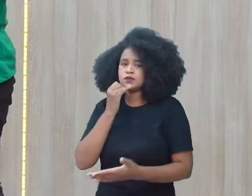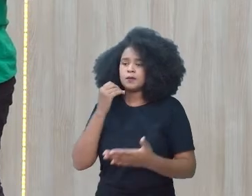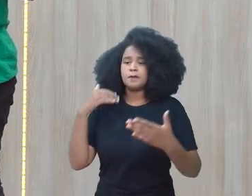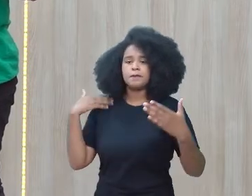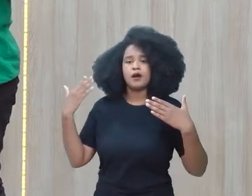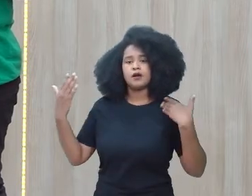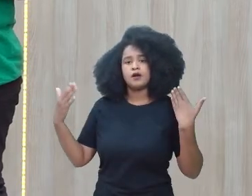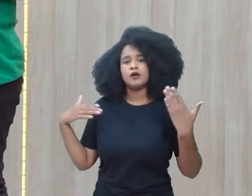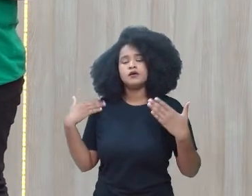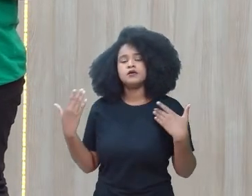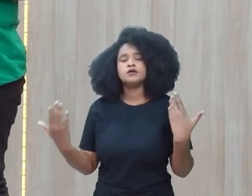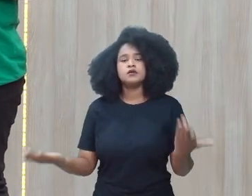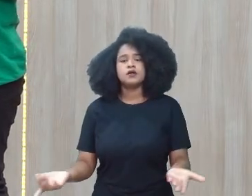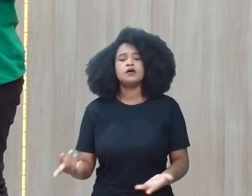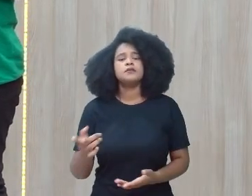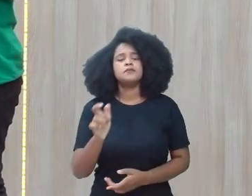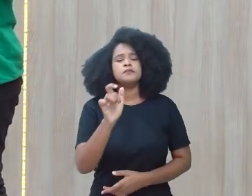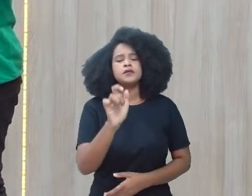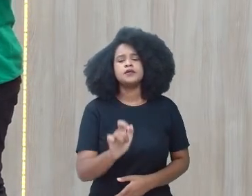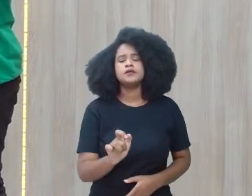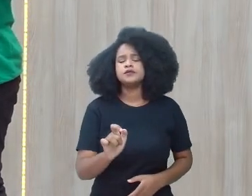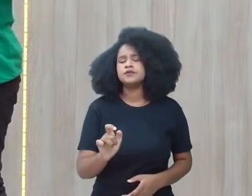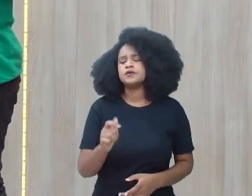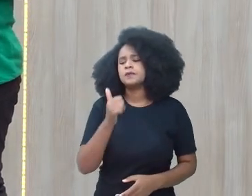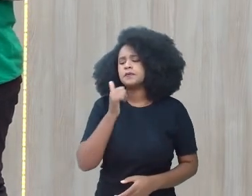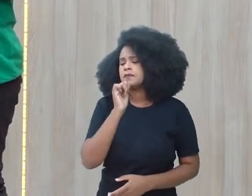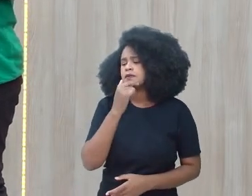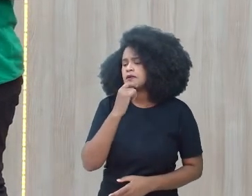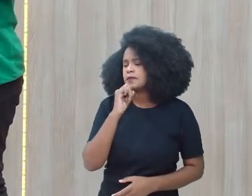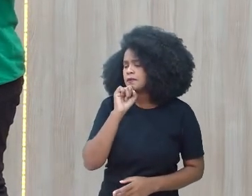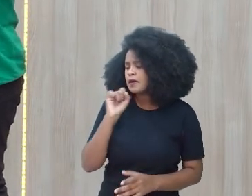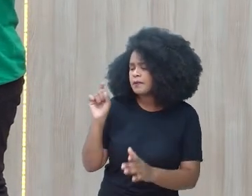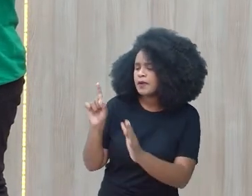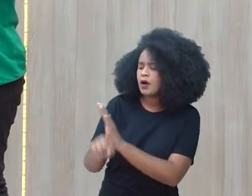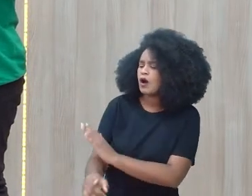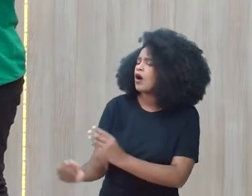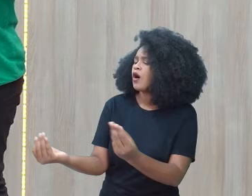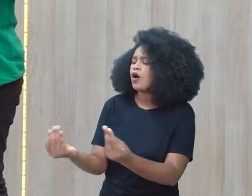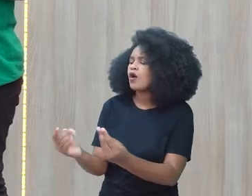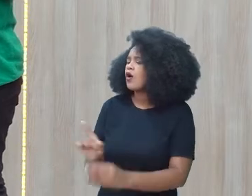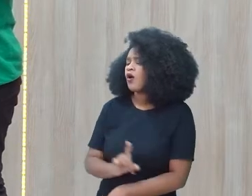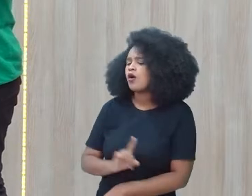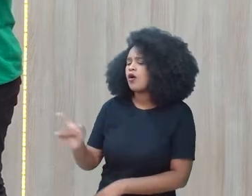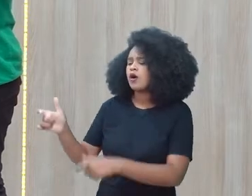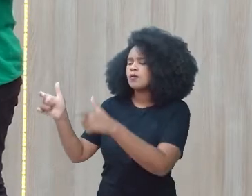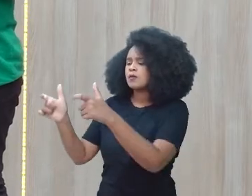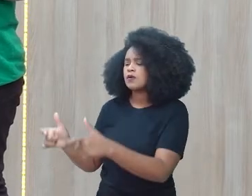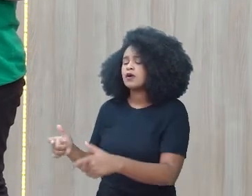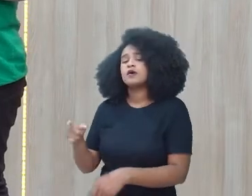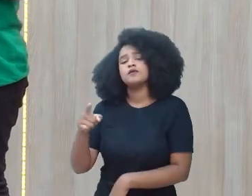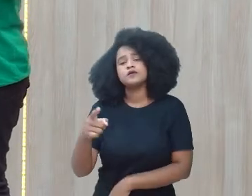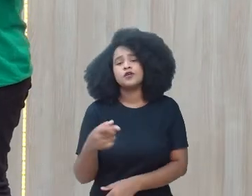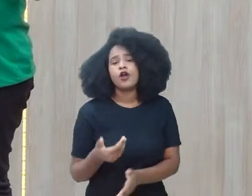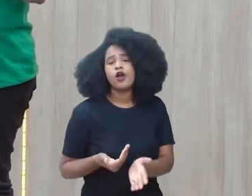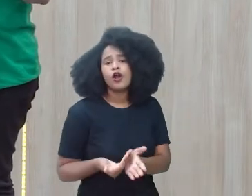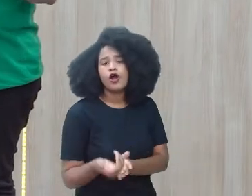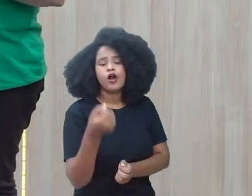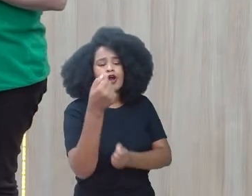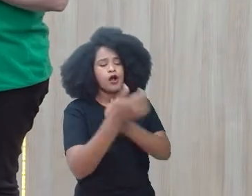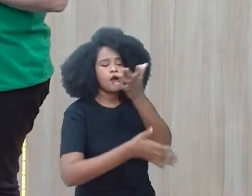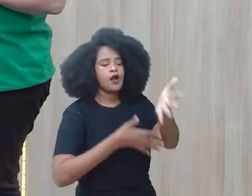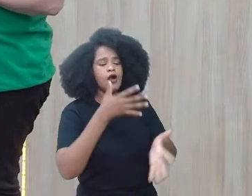seu responsável, pergunta, como foi lá? E aí você começa a falar, você está narrando,